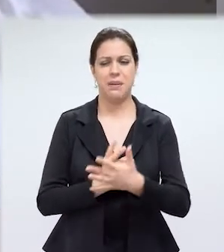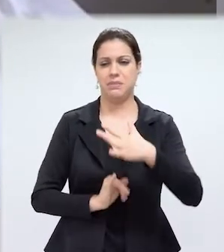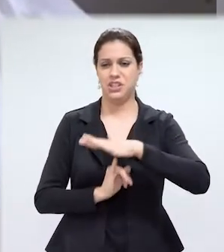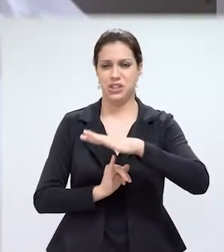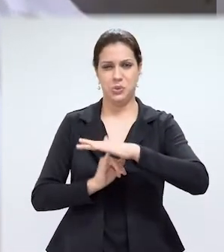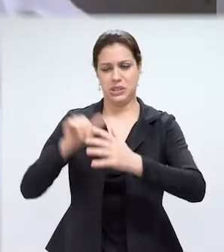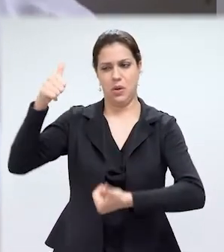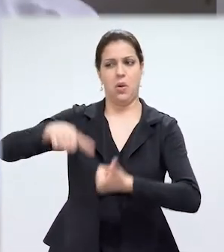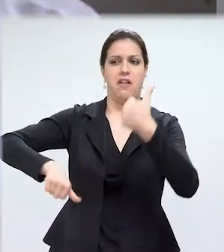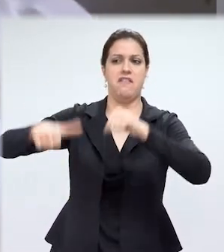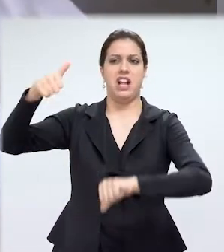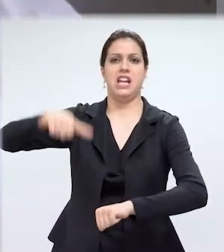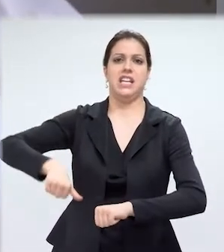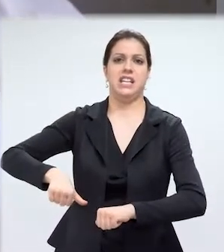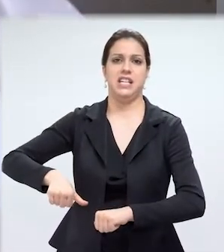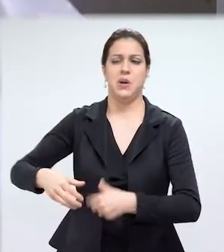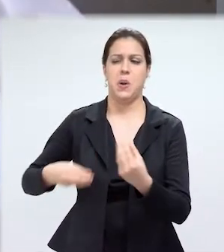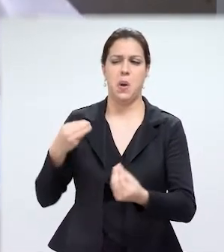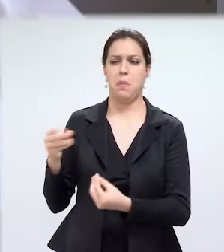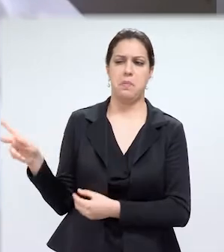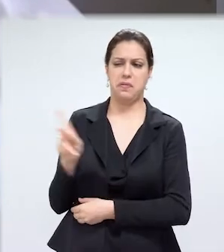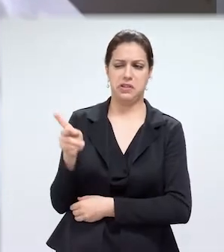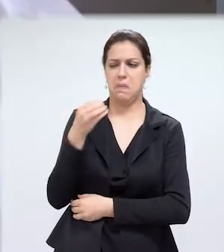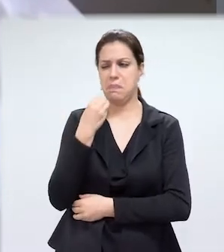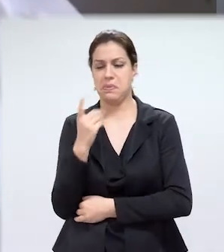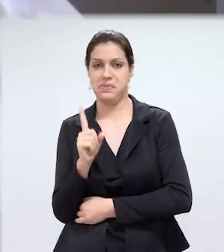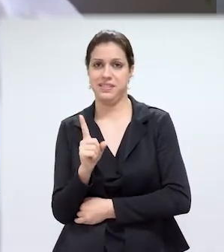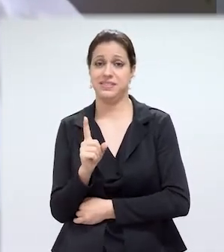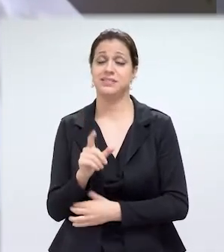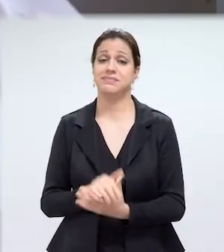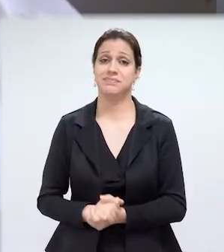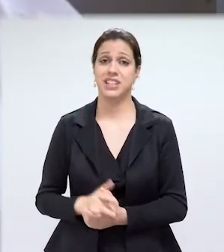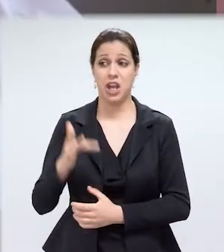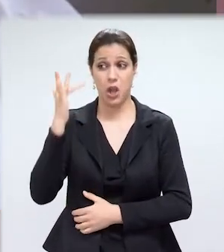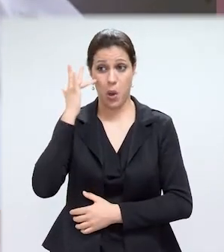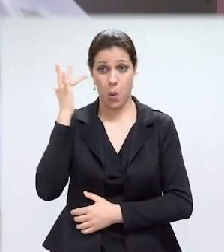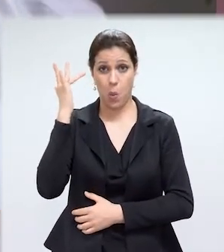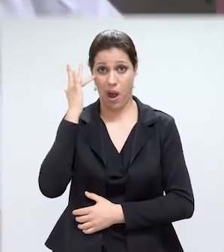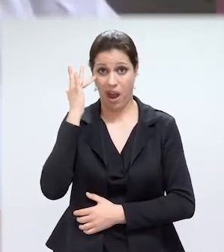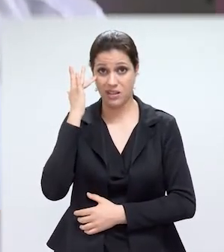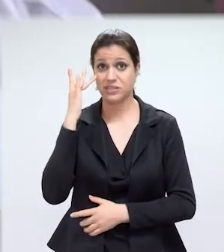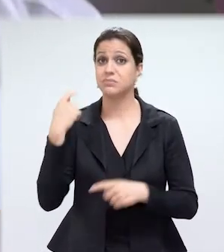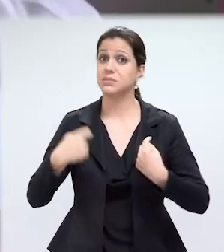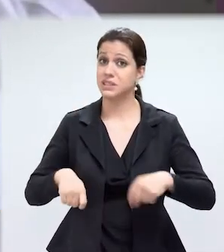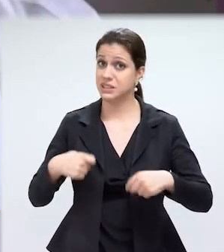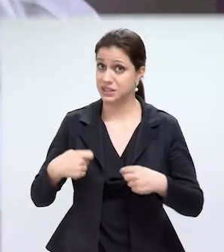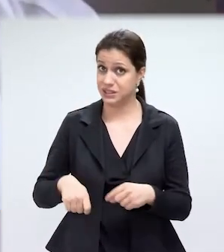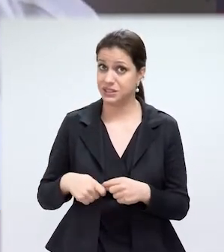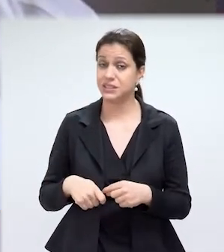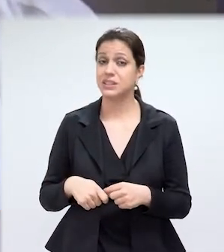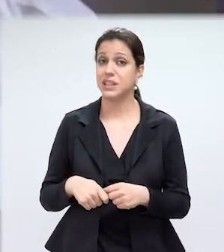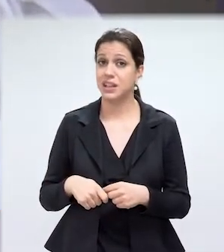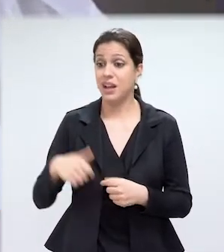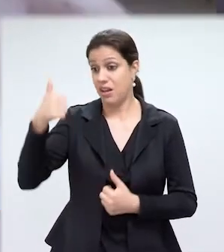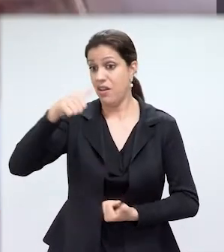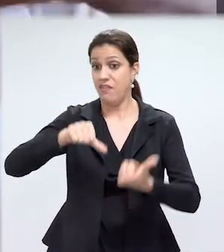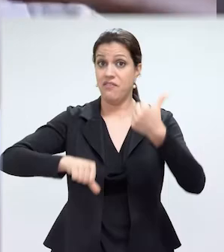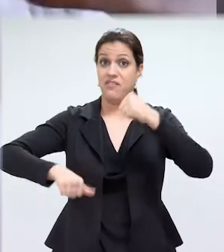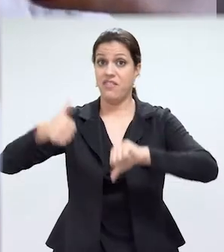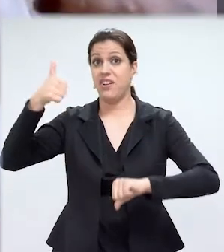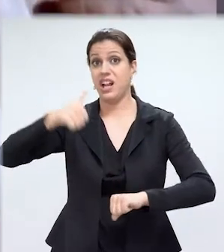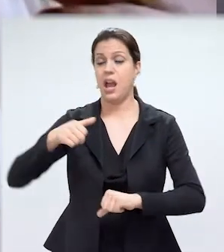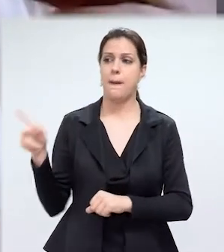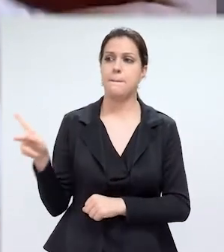né? Que as instituições fazem, né? Avaliam o desempenho desse professor. Eu acho que o desempenho desse professor ele tem que